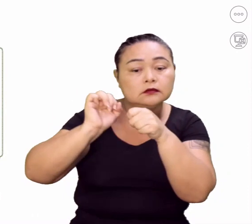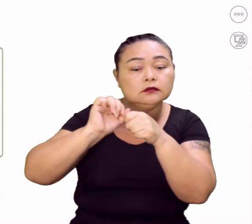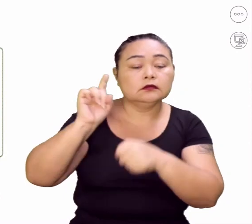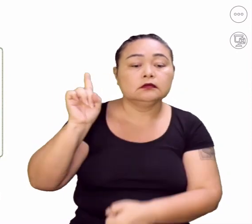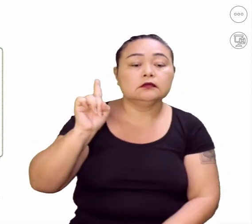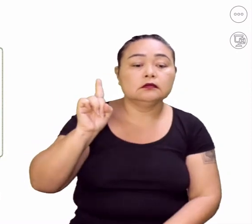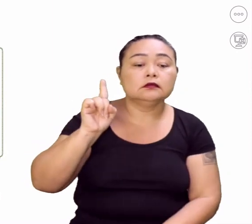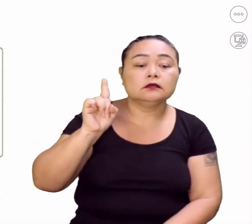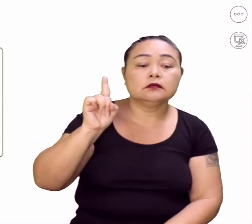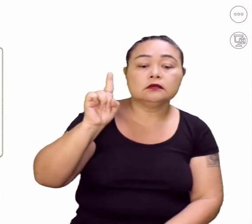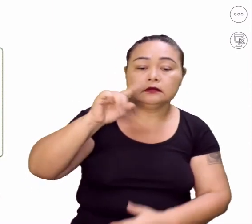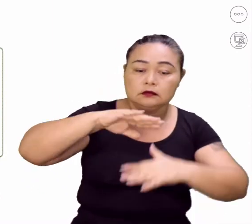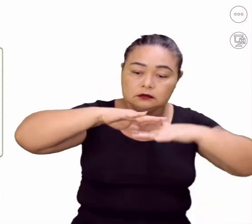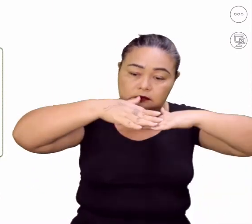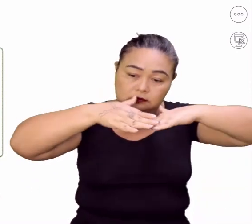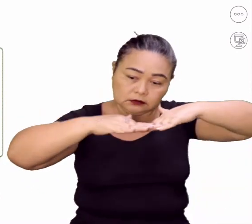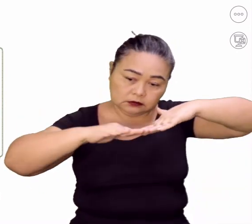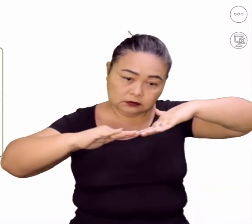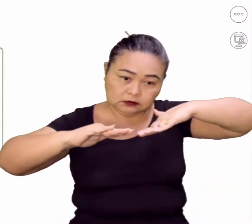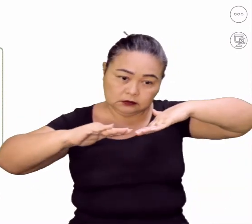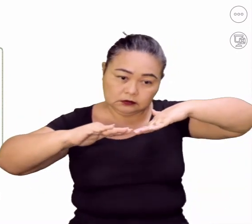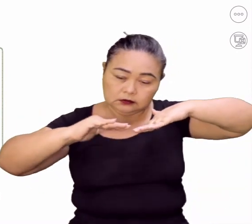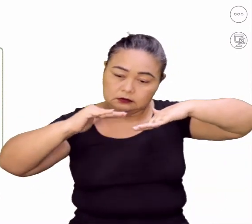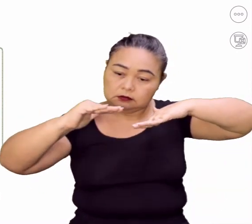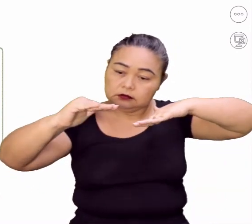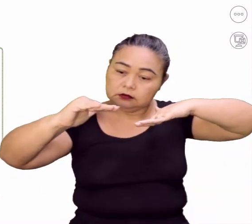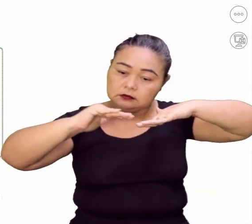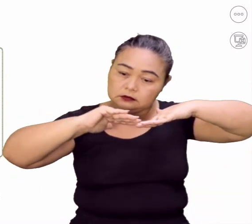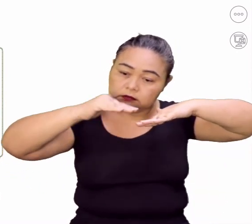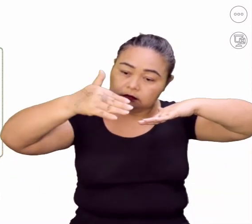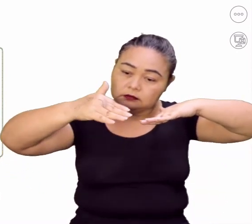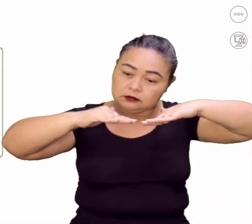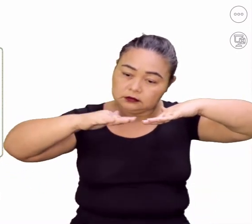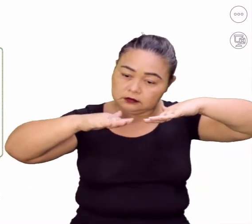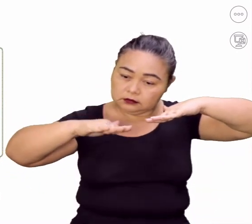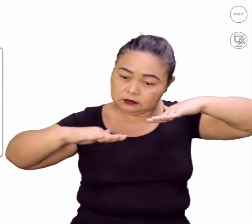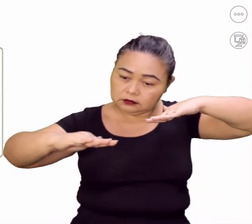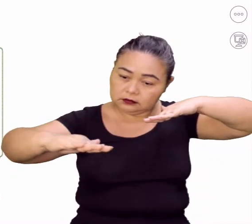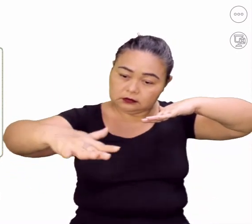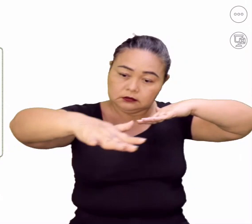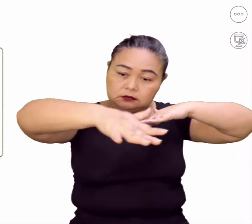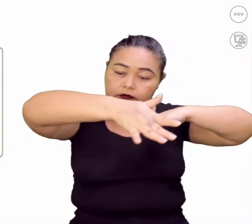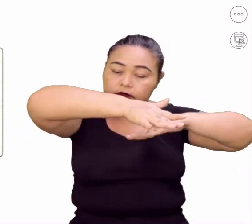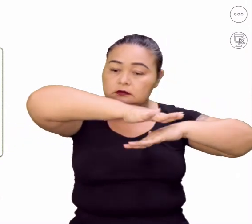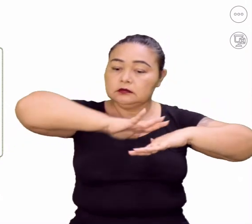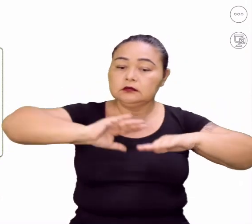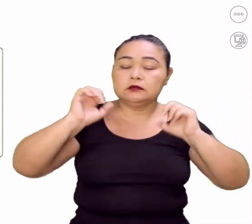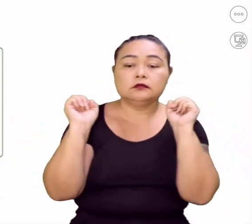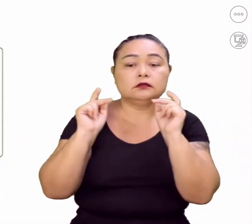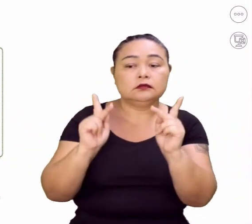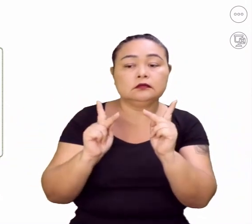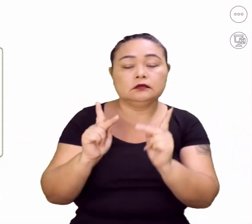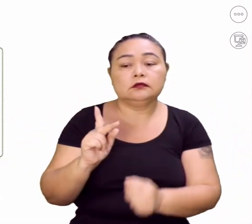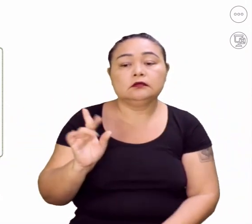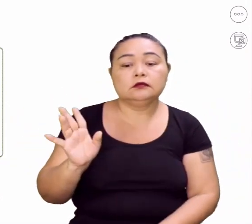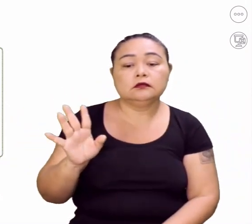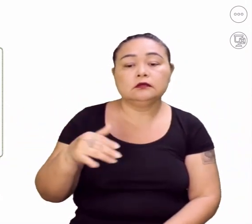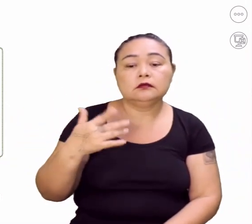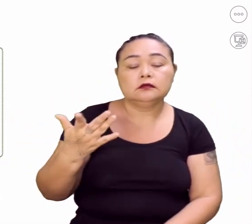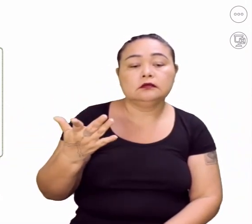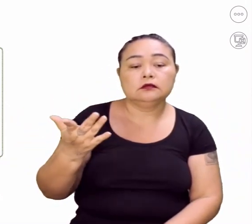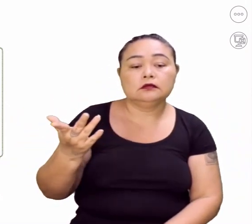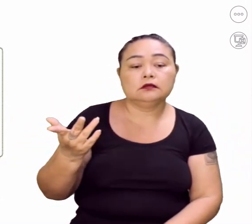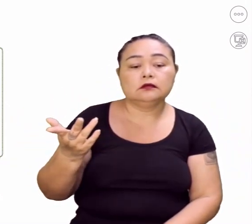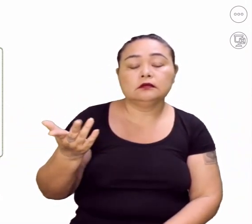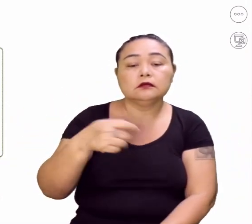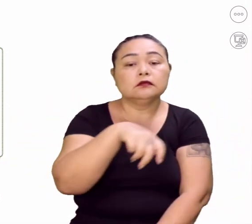Exatamente. As depressões, os planaltos e as planícies. Muito bem. Ok? Ok. Então, olha